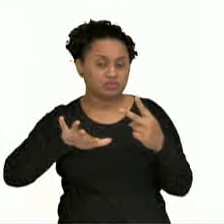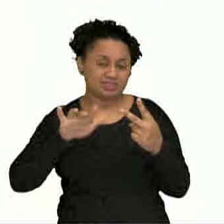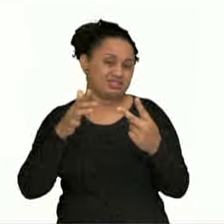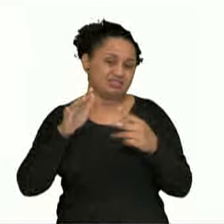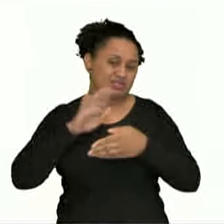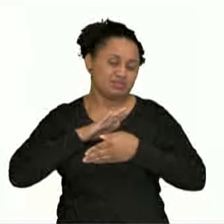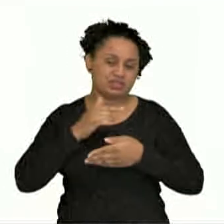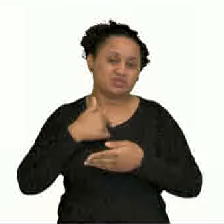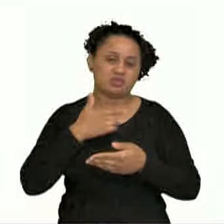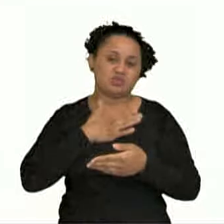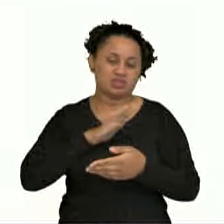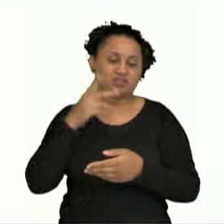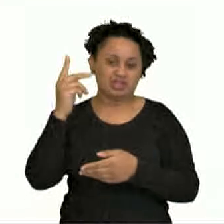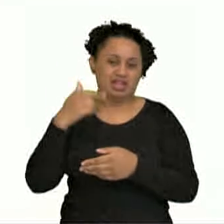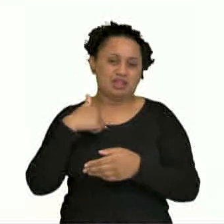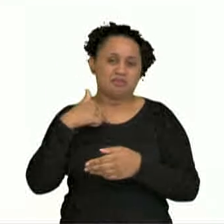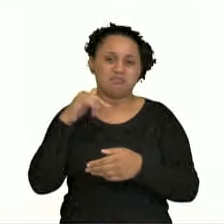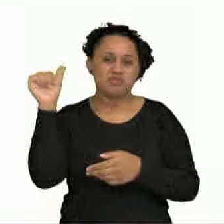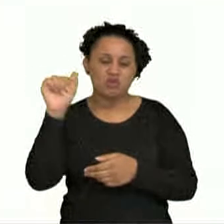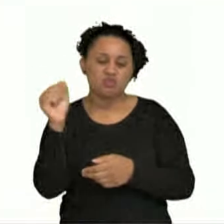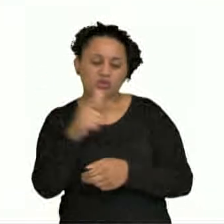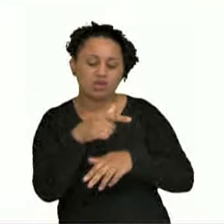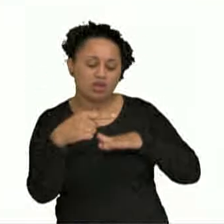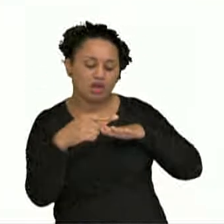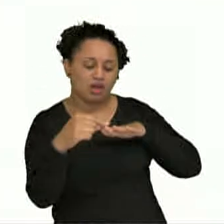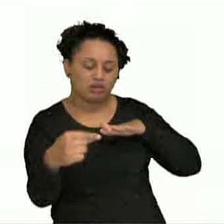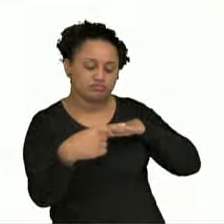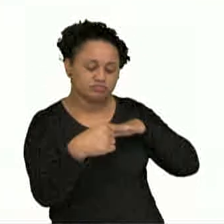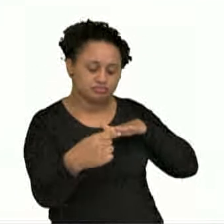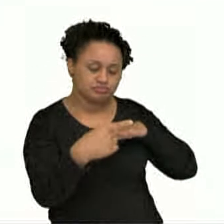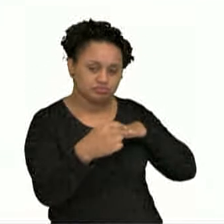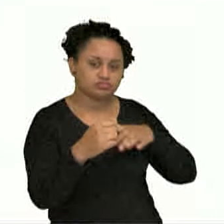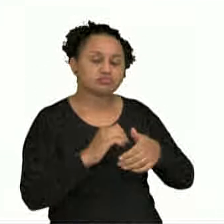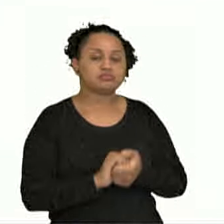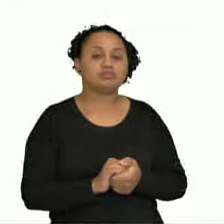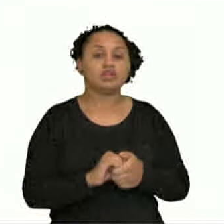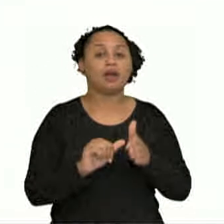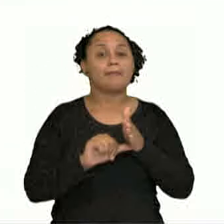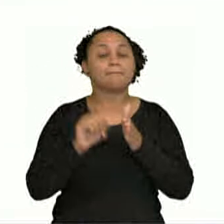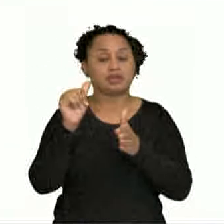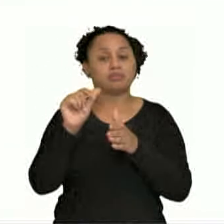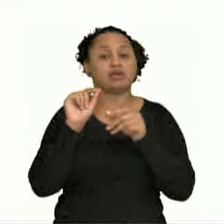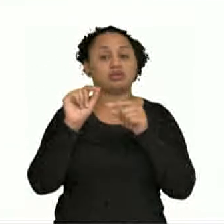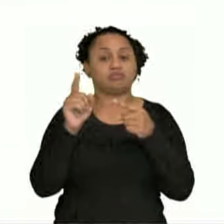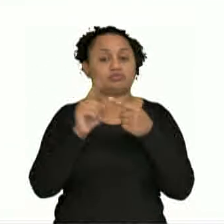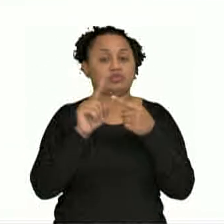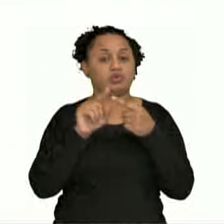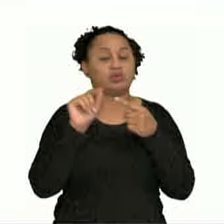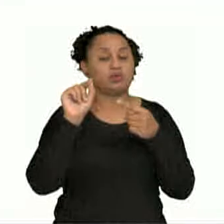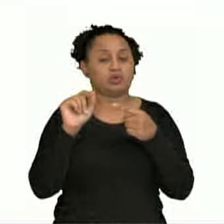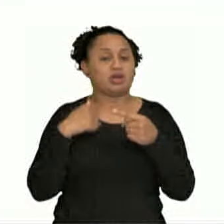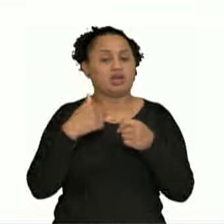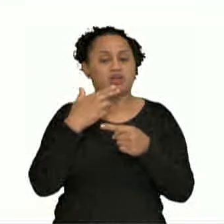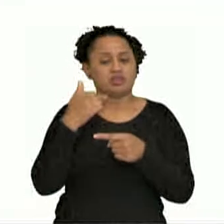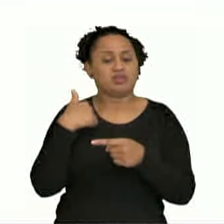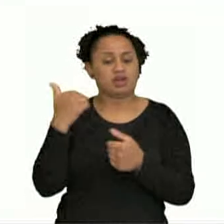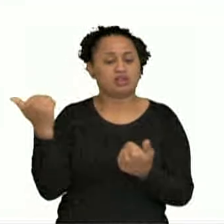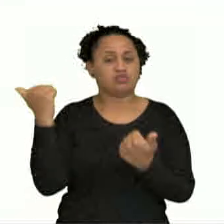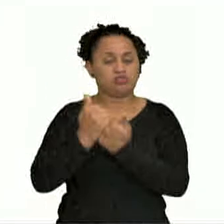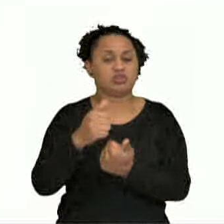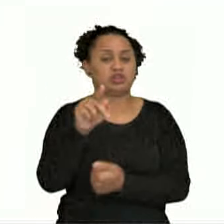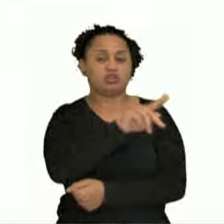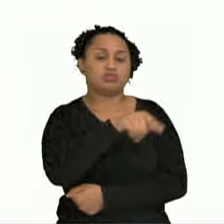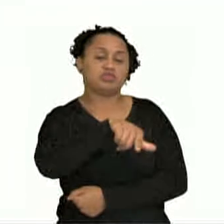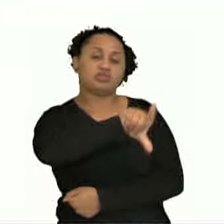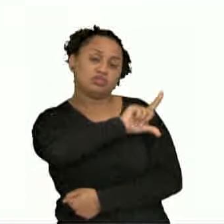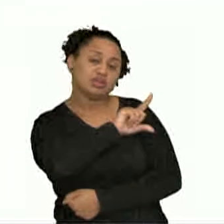mais emocionantes que a unha. O primeiro é que eu achava que ela tinha tomado o lugar da professora